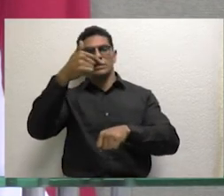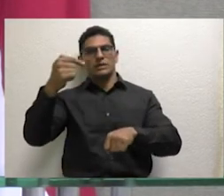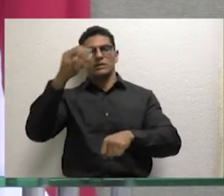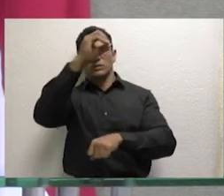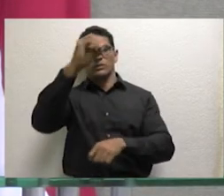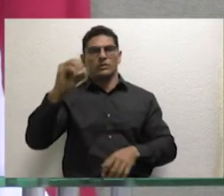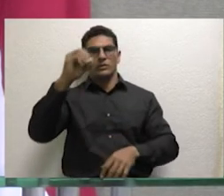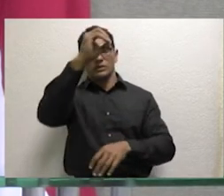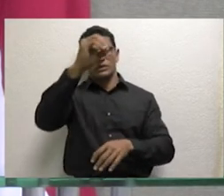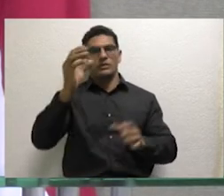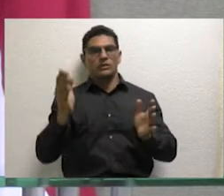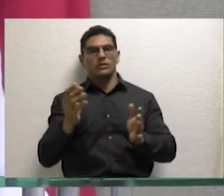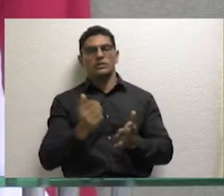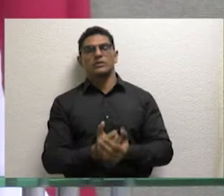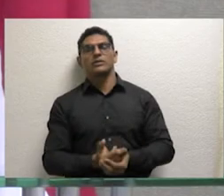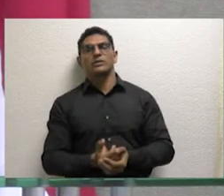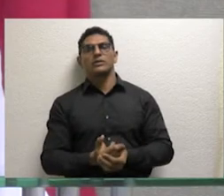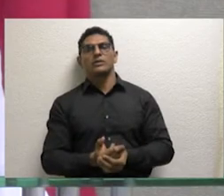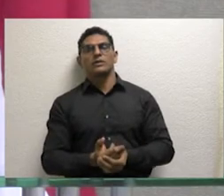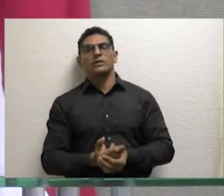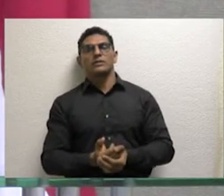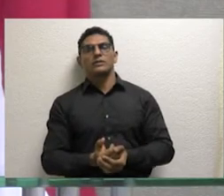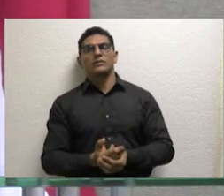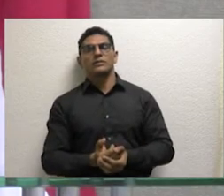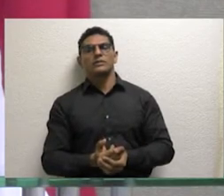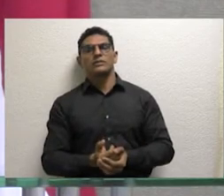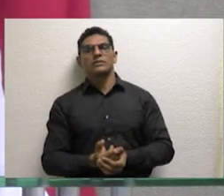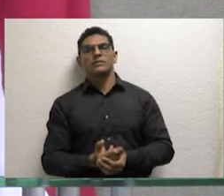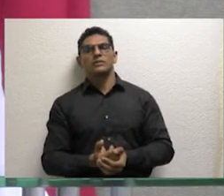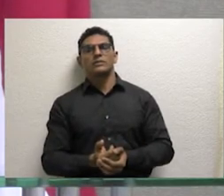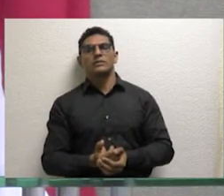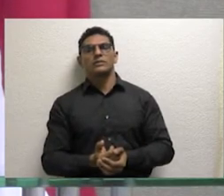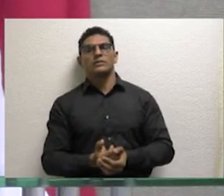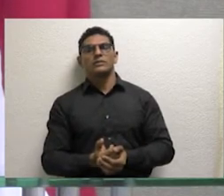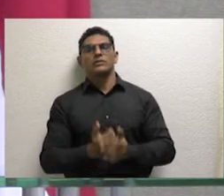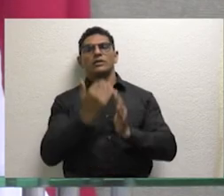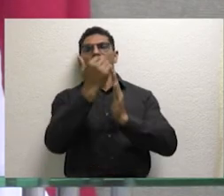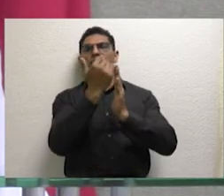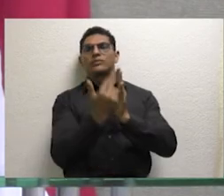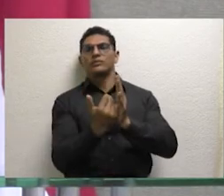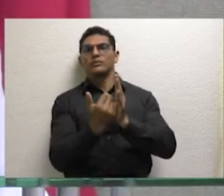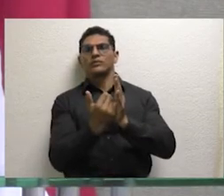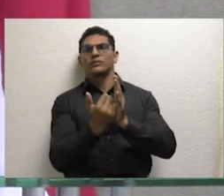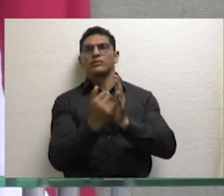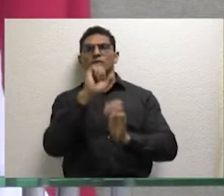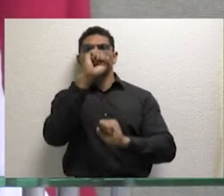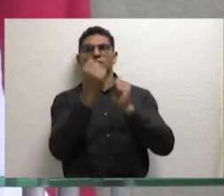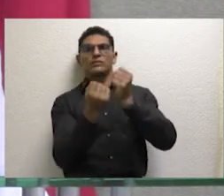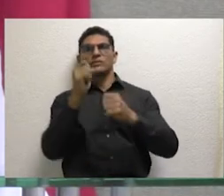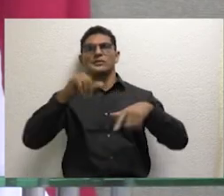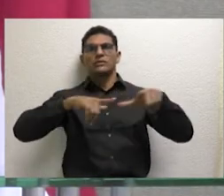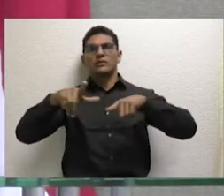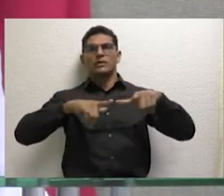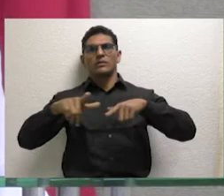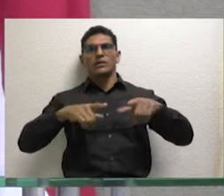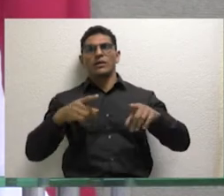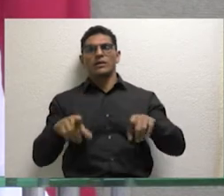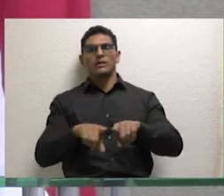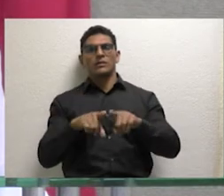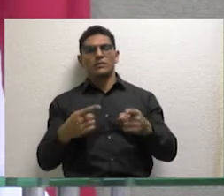como eu falei está em 8,5% por conta não da redução da atividade do polo industrial mas muito mais por conta